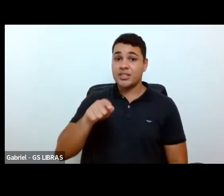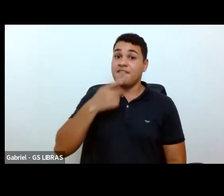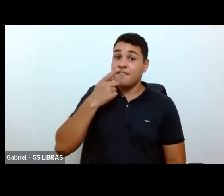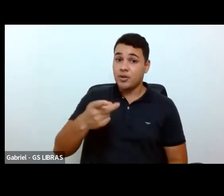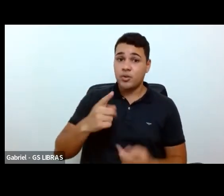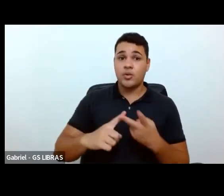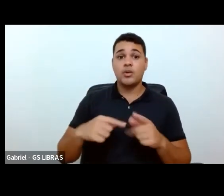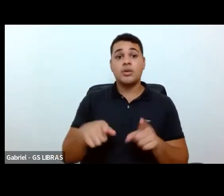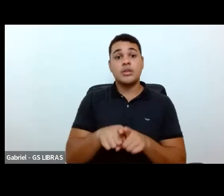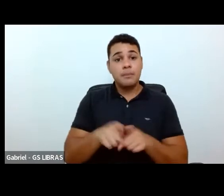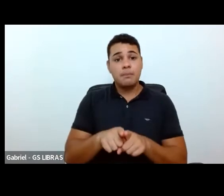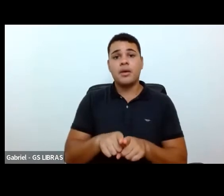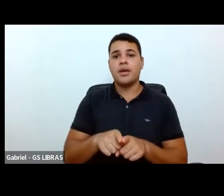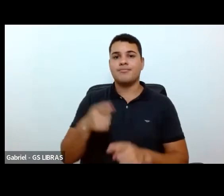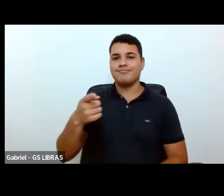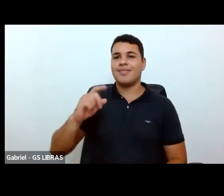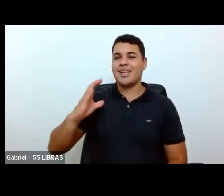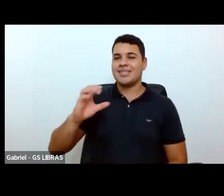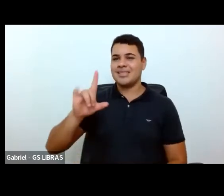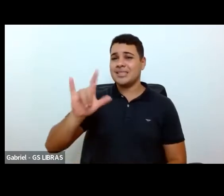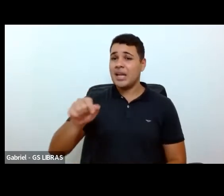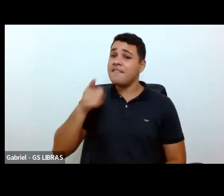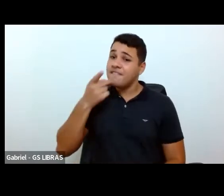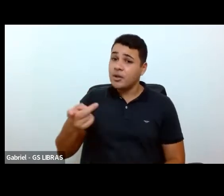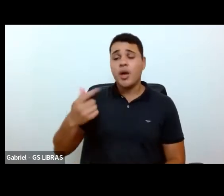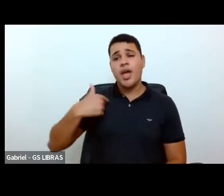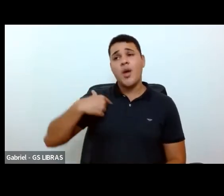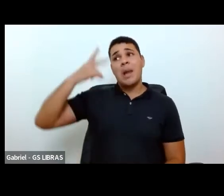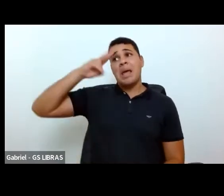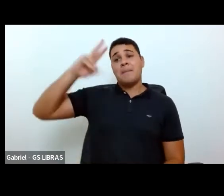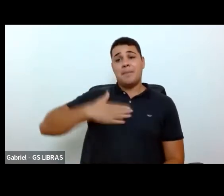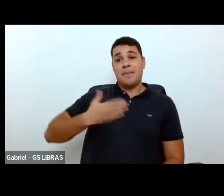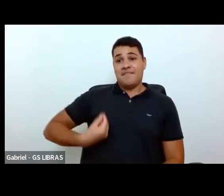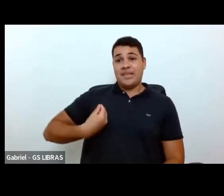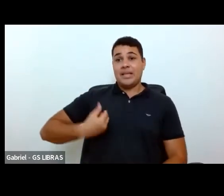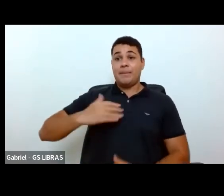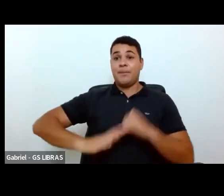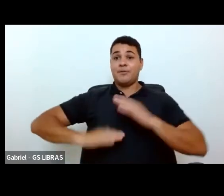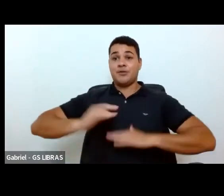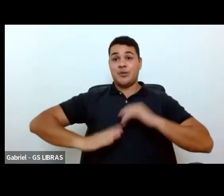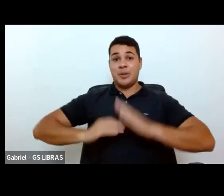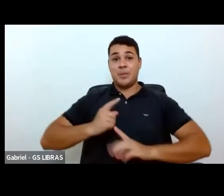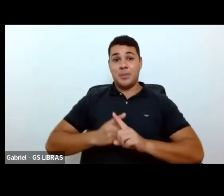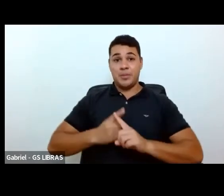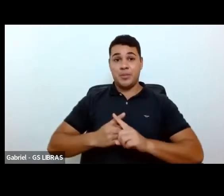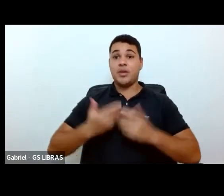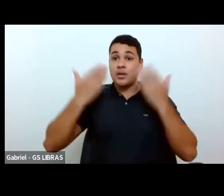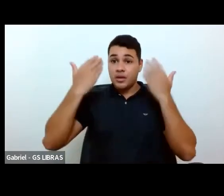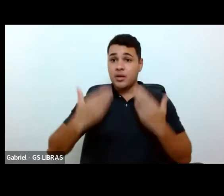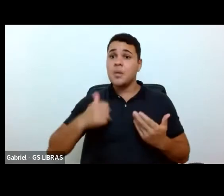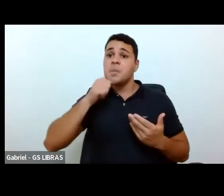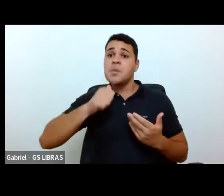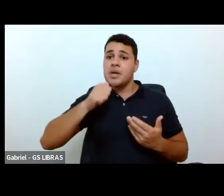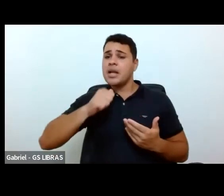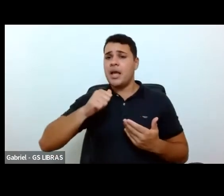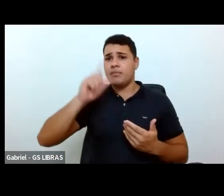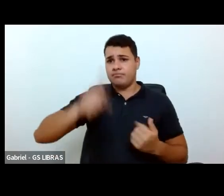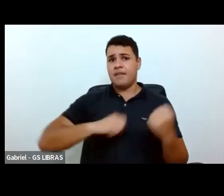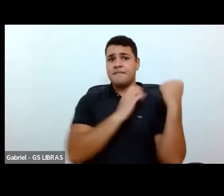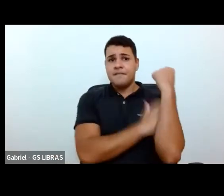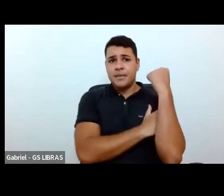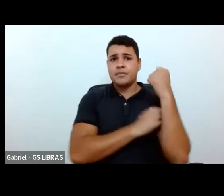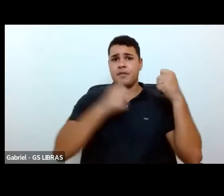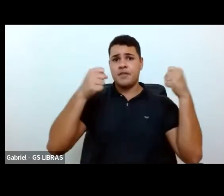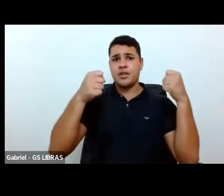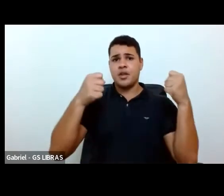me problematizando na minha própria carreira, né? Eu me entendo como uma mulher feminista há muitos anos, né? Eu tinha